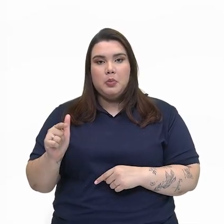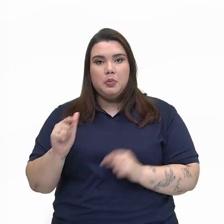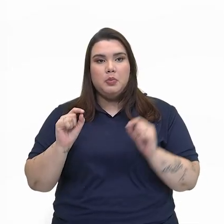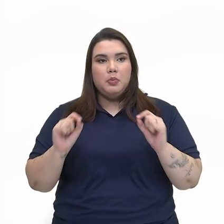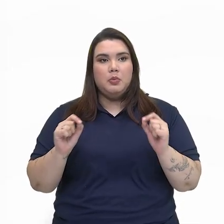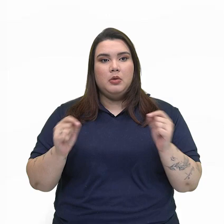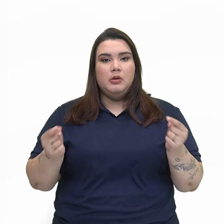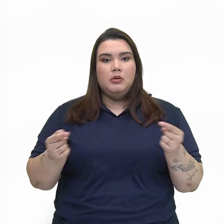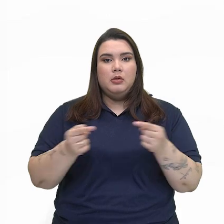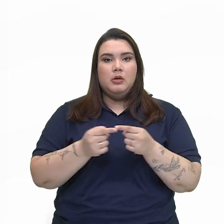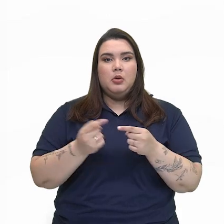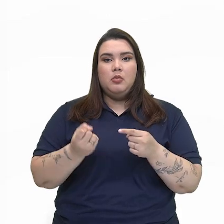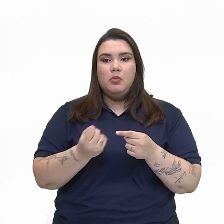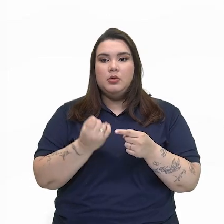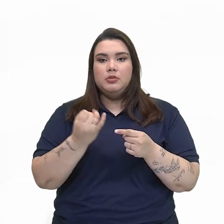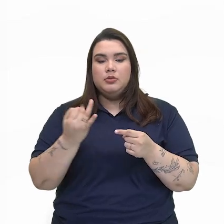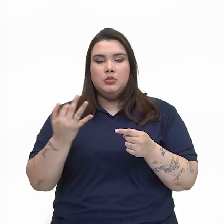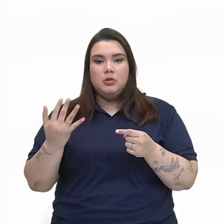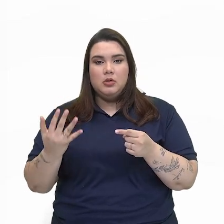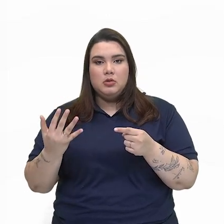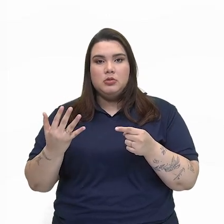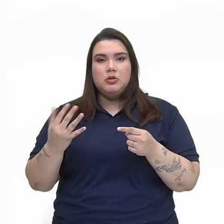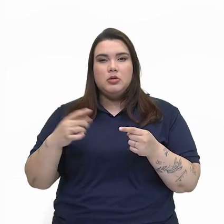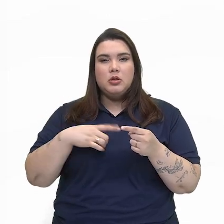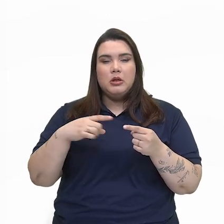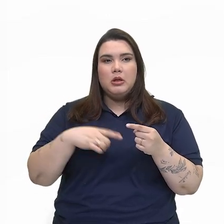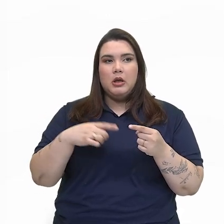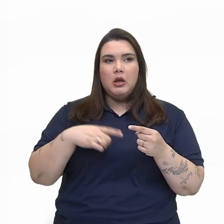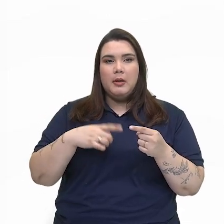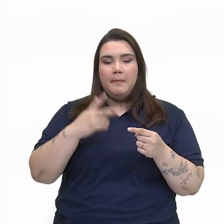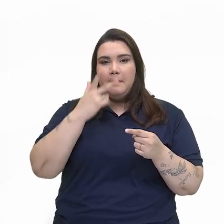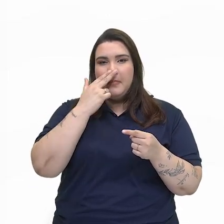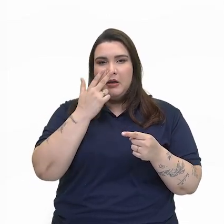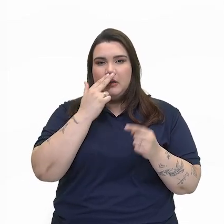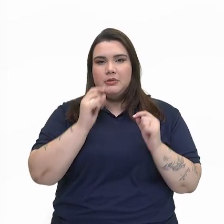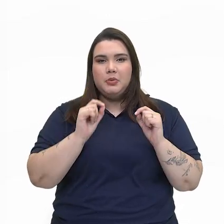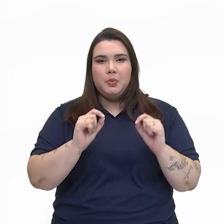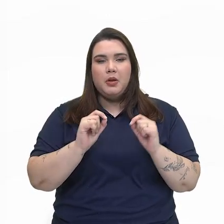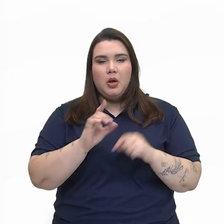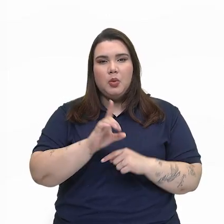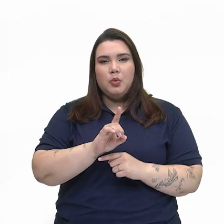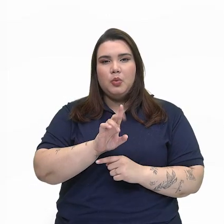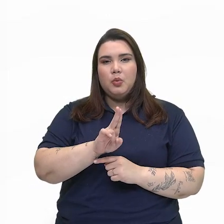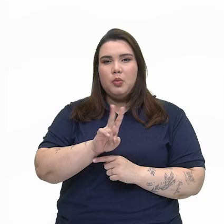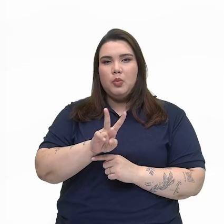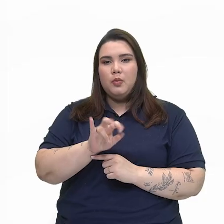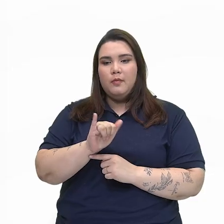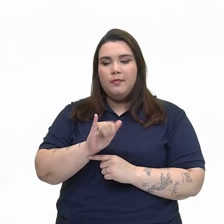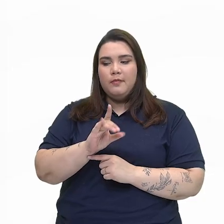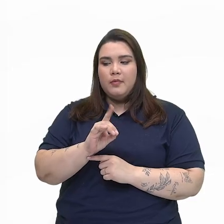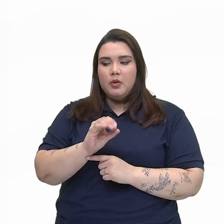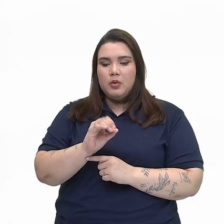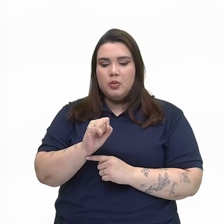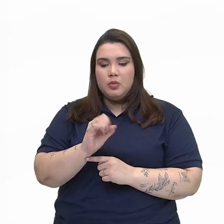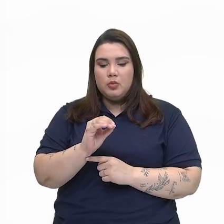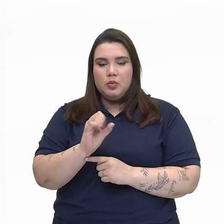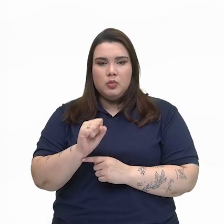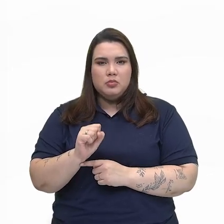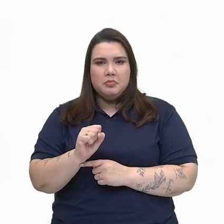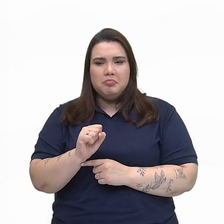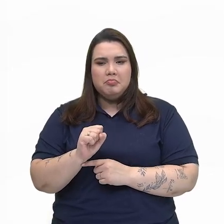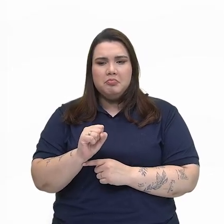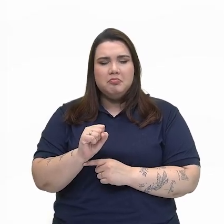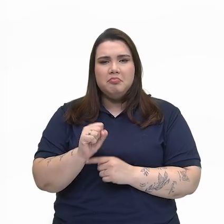considerados como algarismos duvidosos. Por que que nas medidas a gente vai ter algarismos